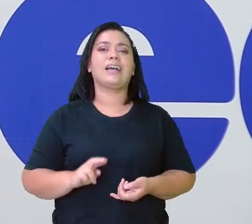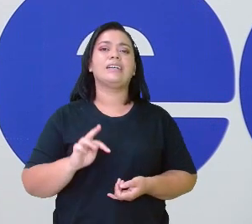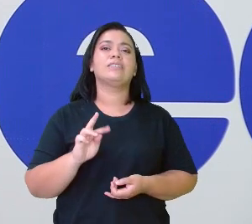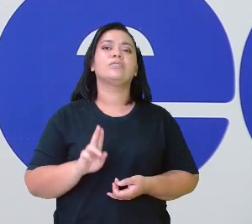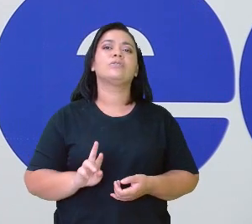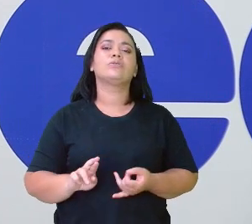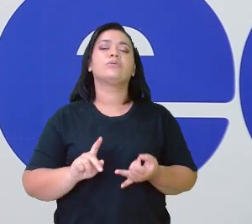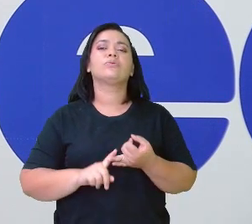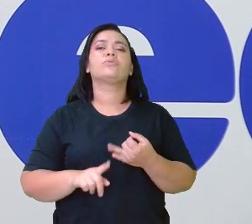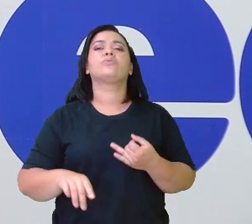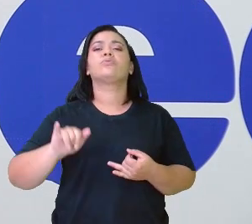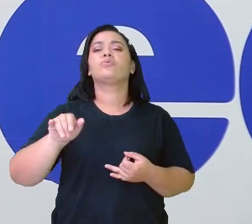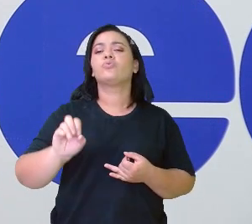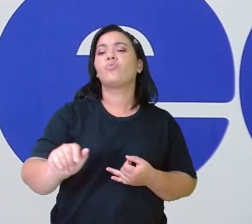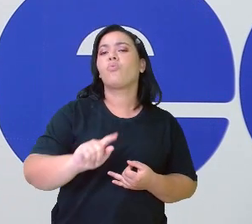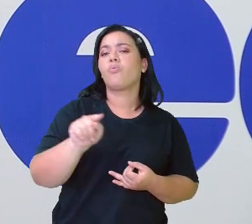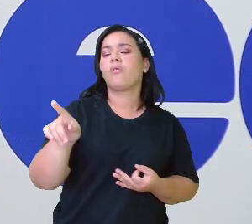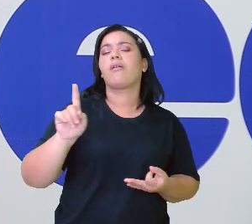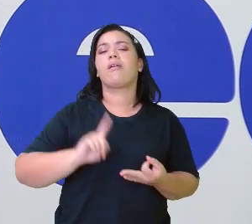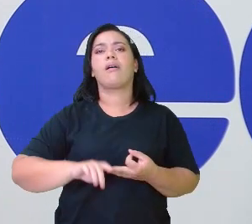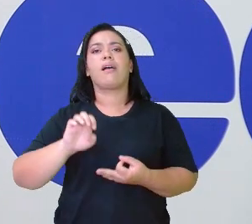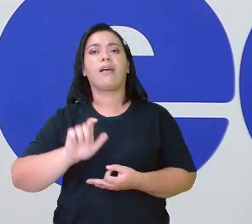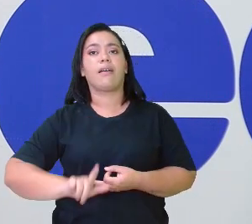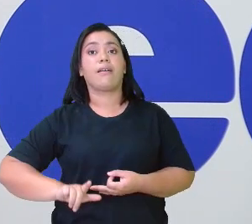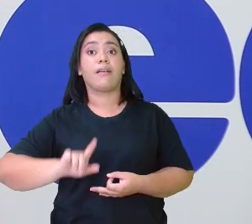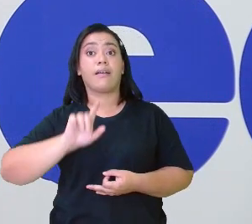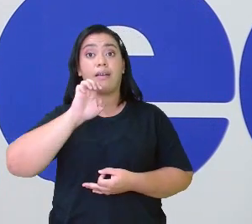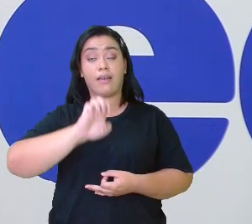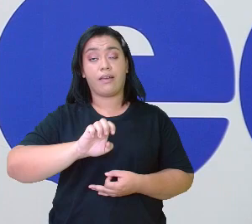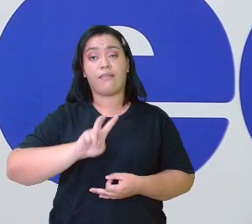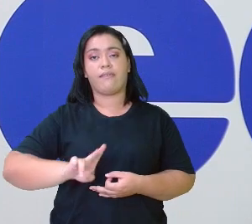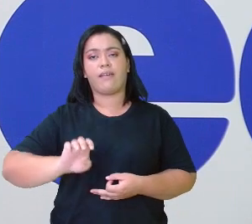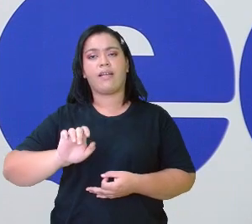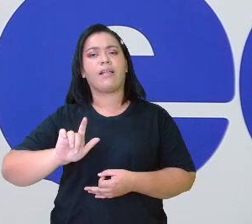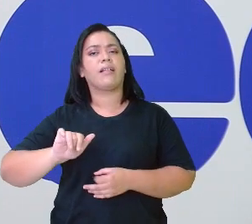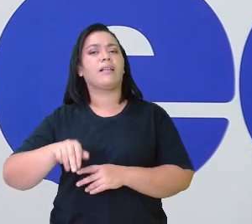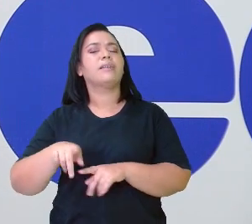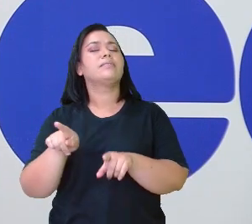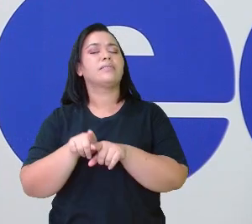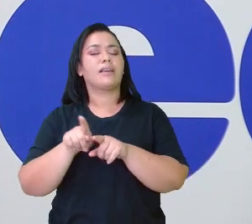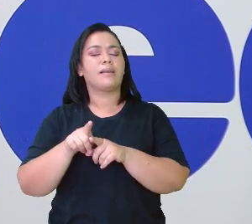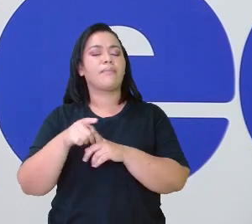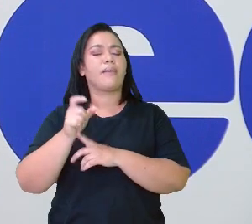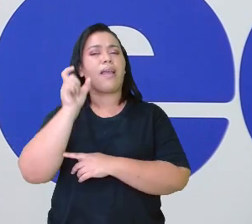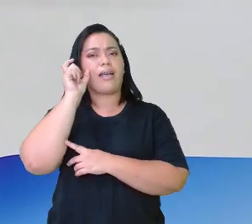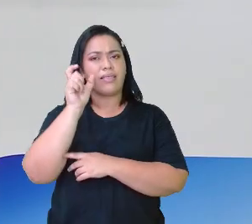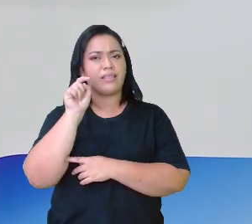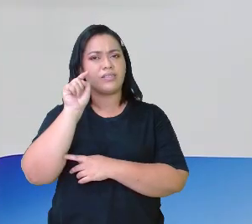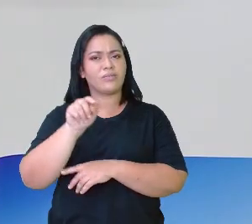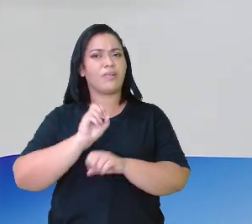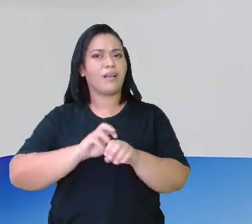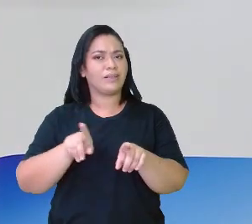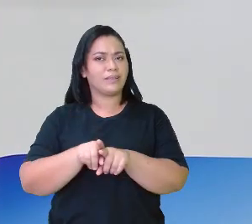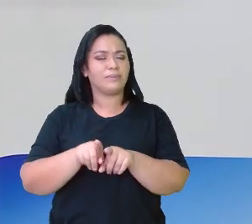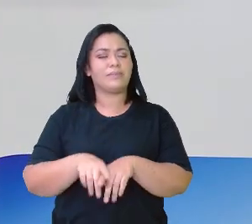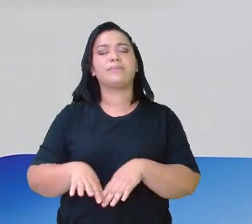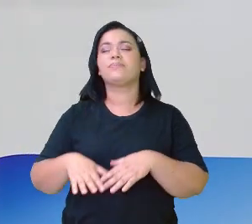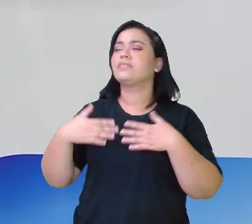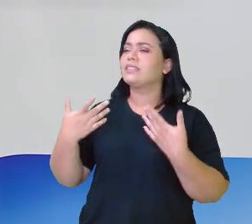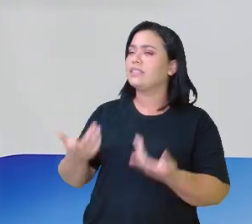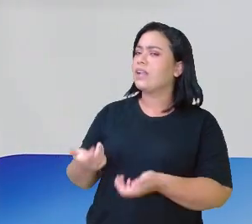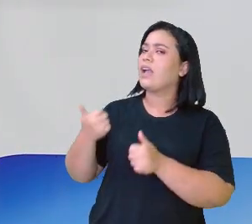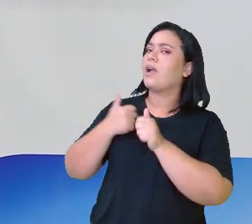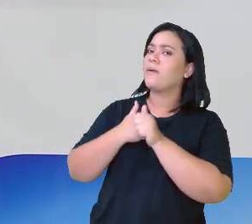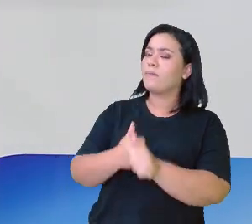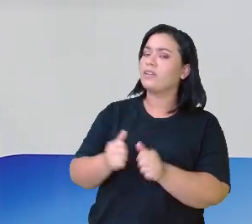João, Evelyn estão aqui. Suponho que atentos para a sua aula também, professor. Então, fica acompanhando aí junto